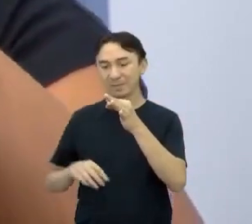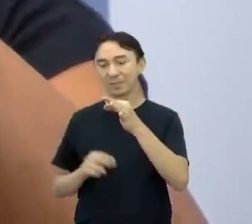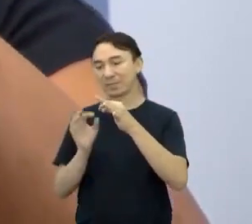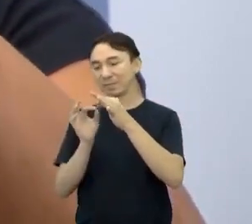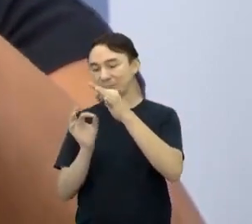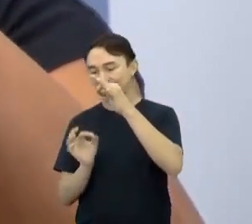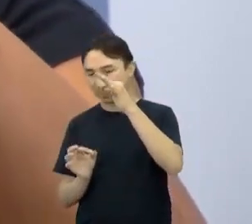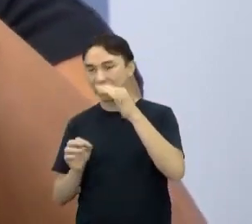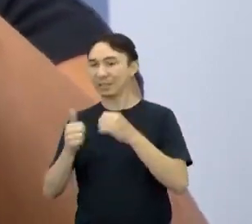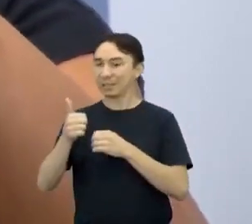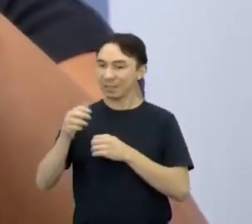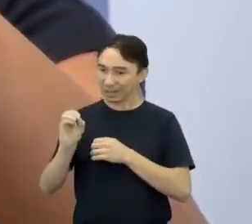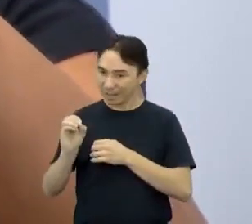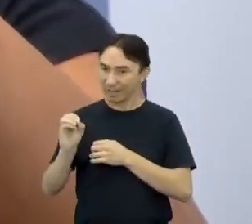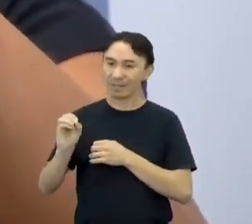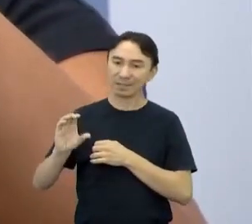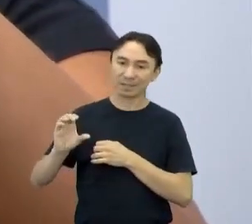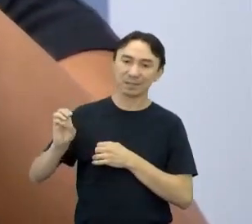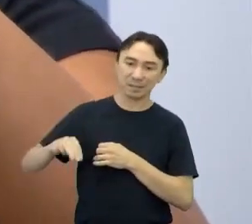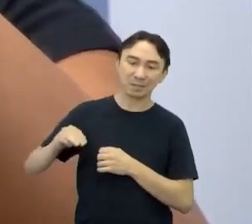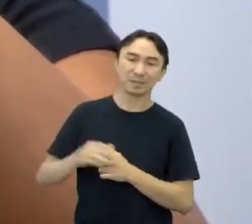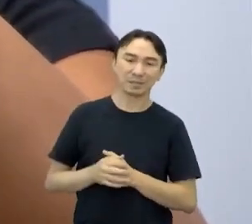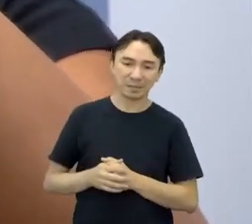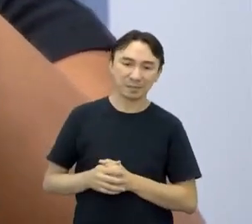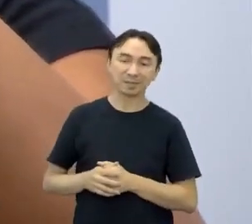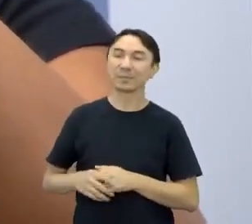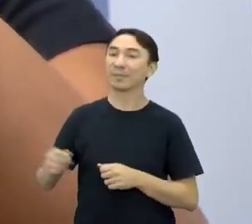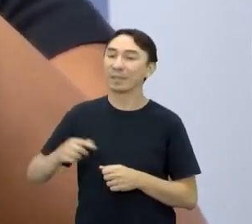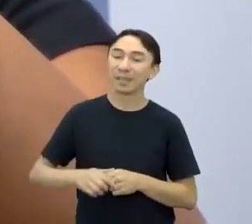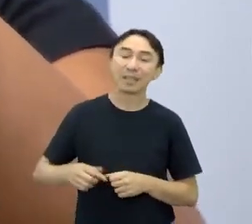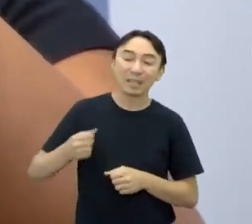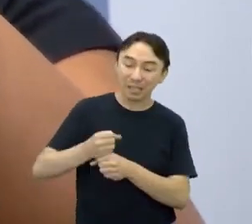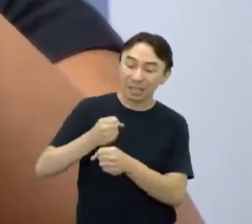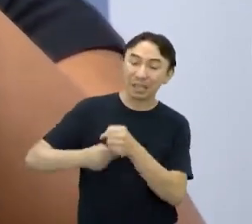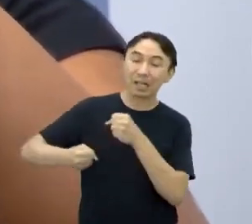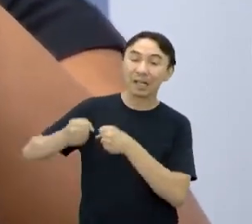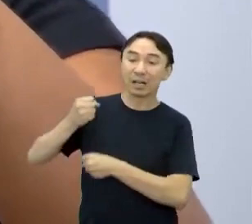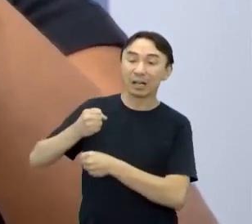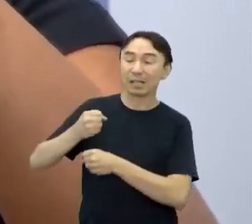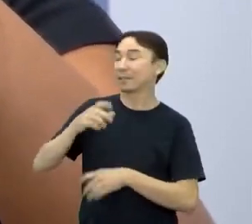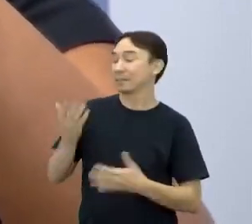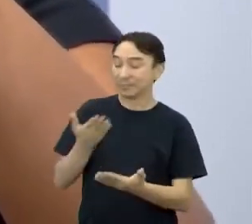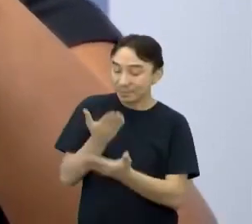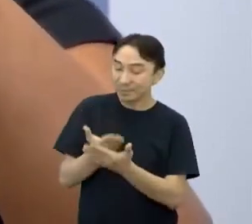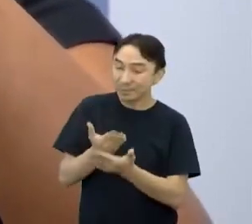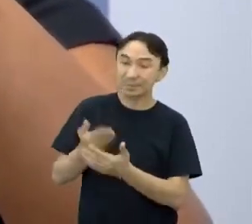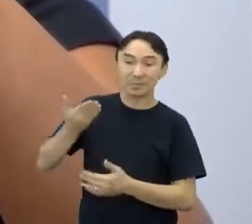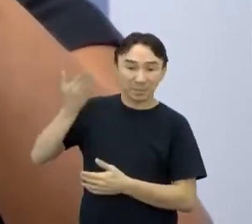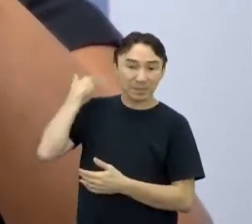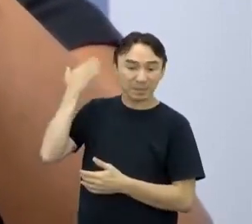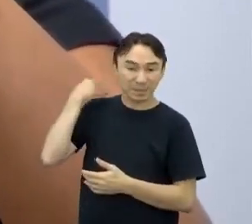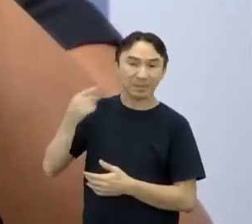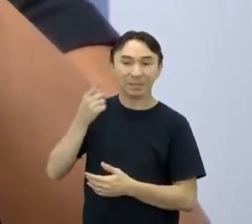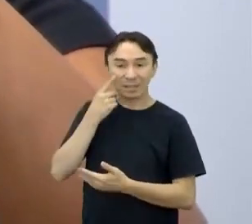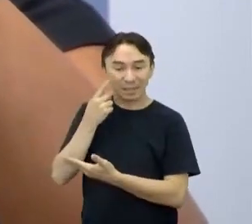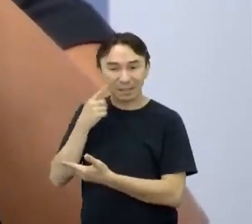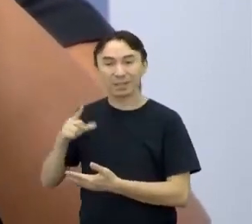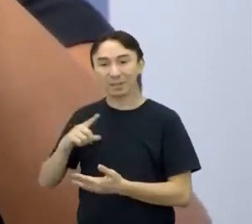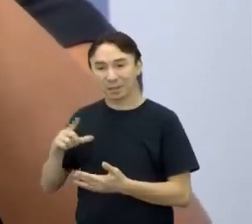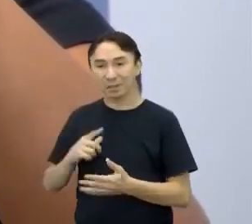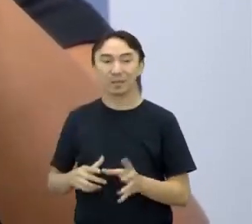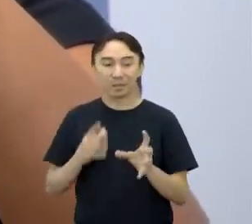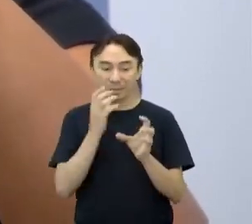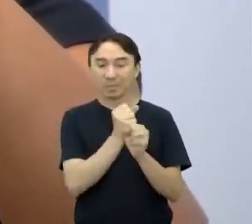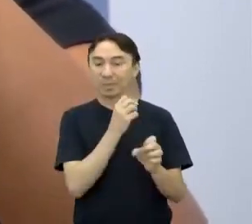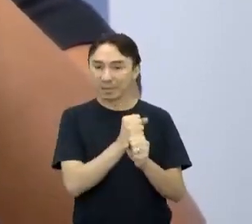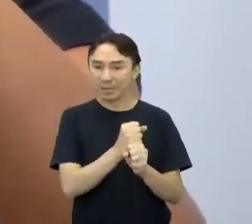tempo. Na aula passada, a nossa produtora Marcela ajudou a gente a marcar e ela foi contando só de 10 em 10, tá certo? Estes dados que